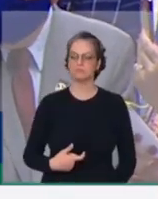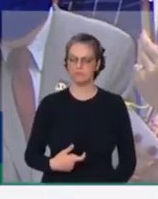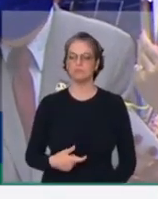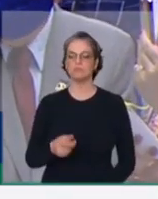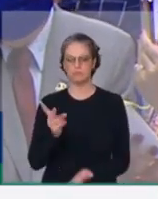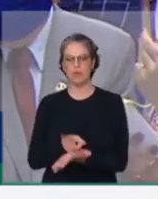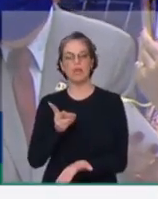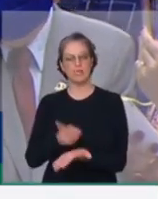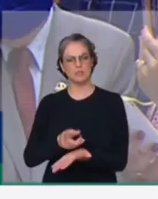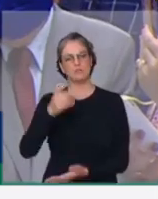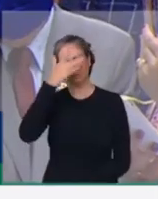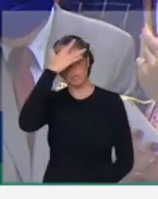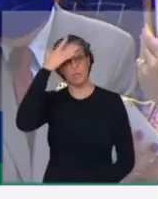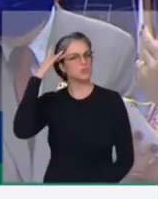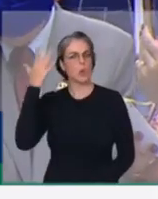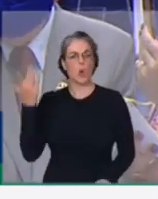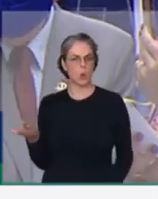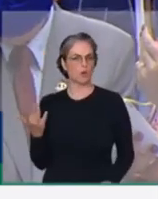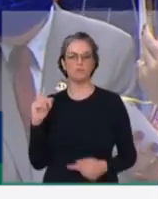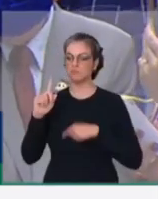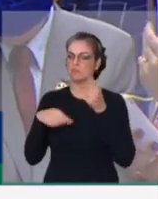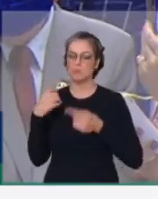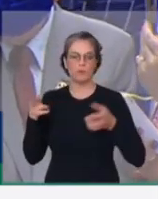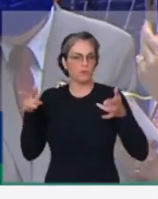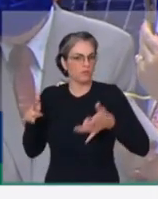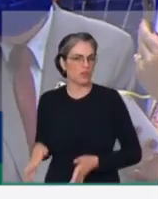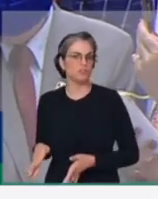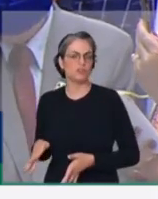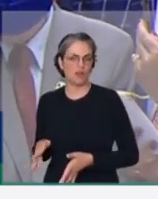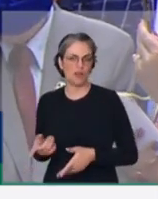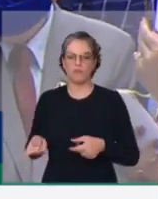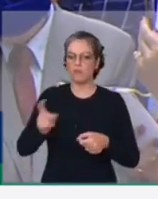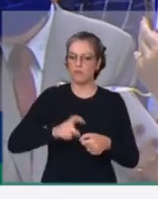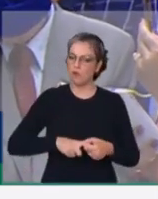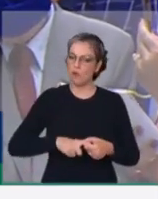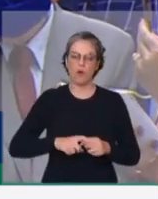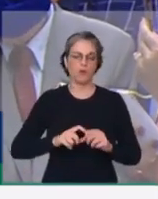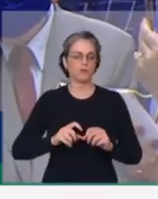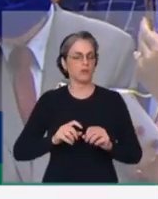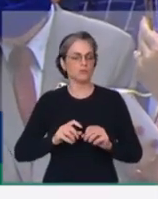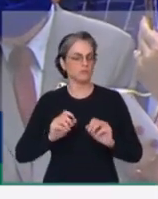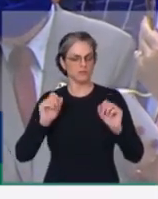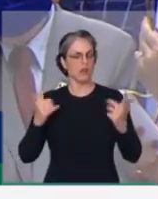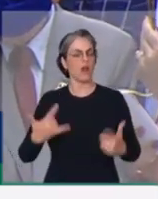a mesma pessoa que serei quando sair daqui e voltar a ser, com muita honra,